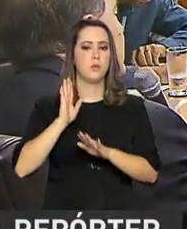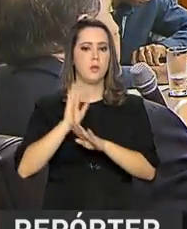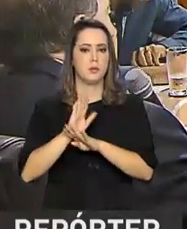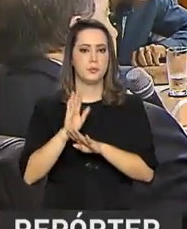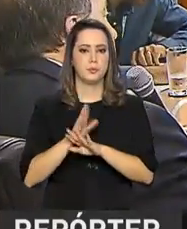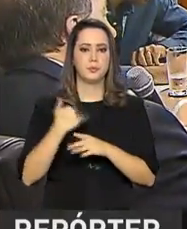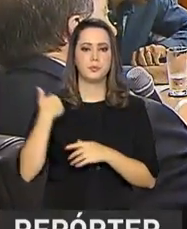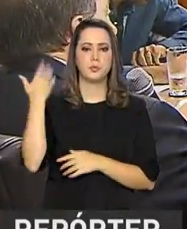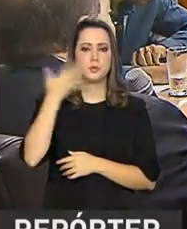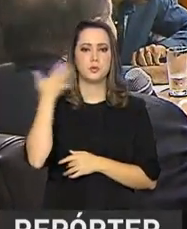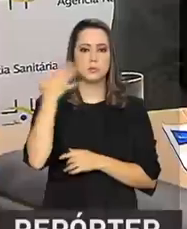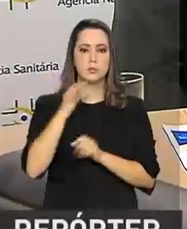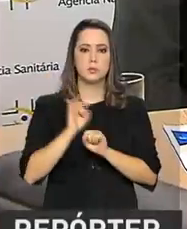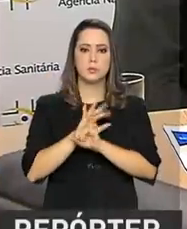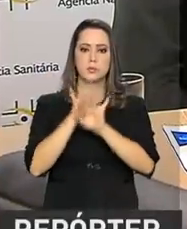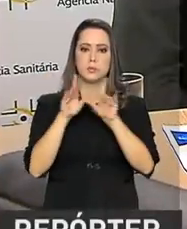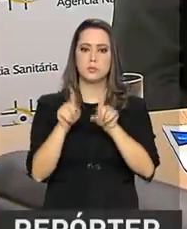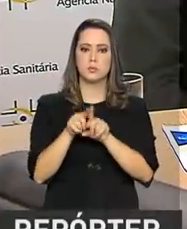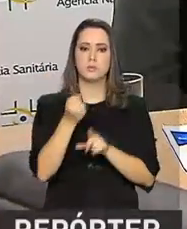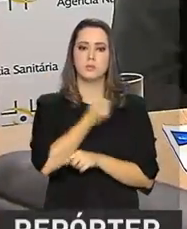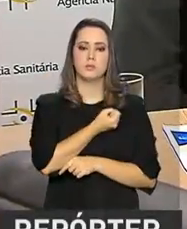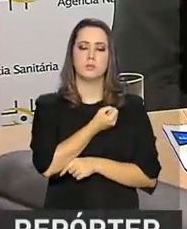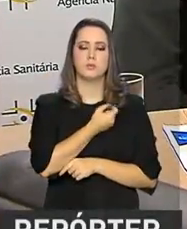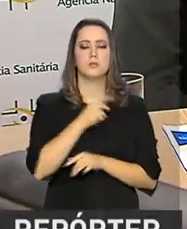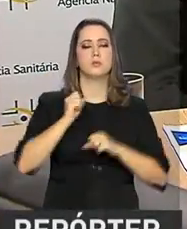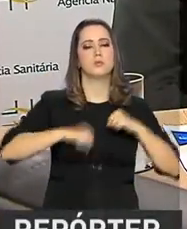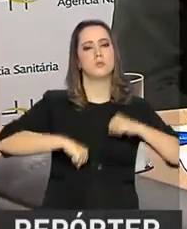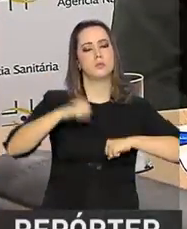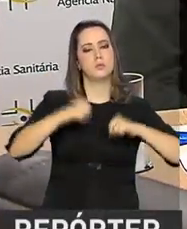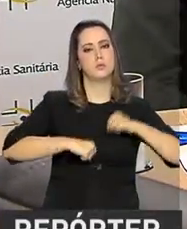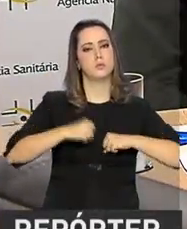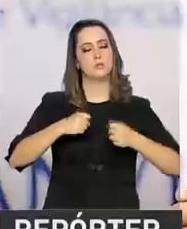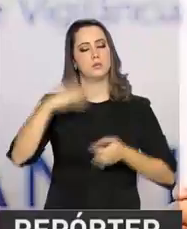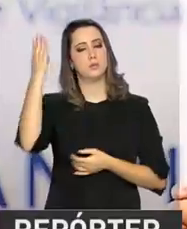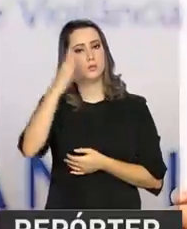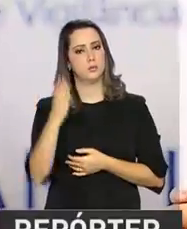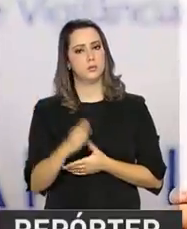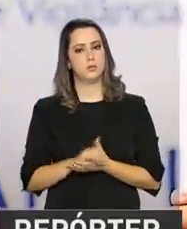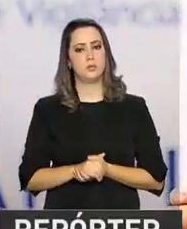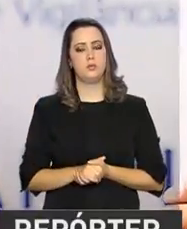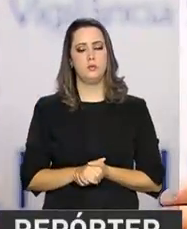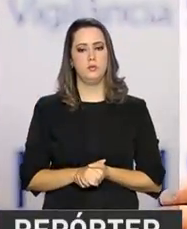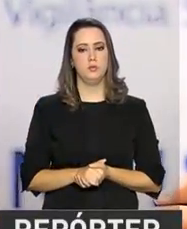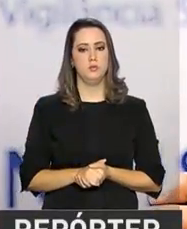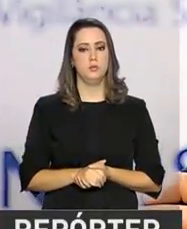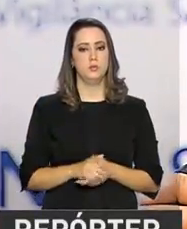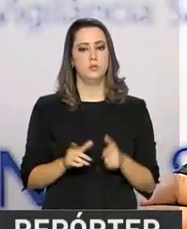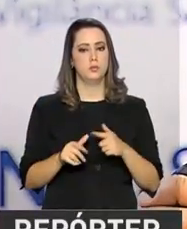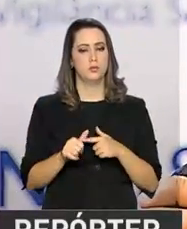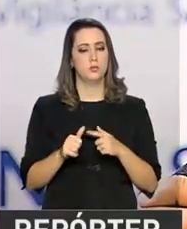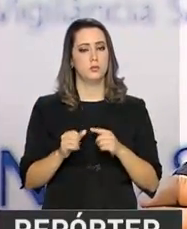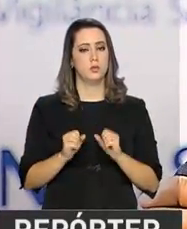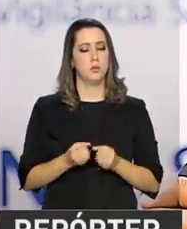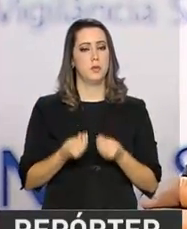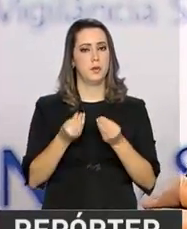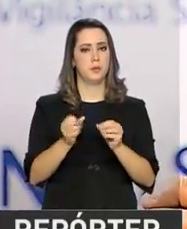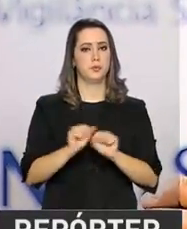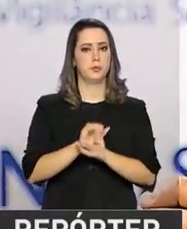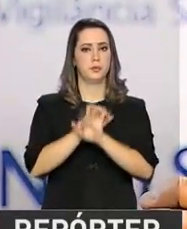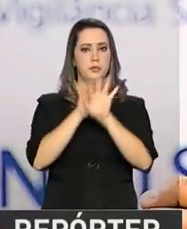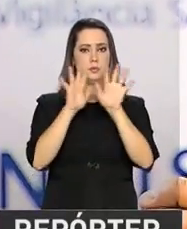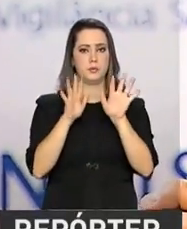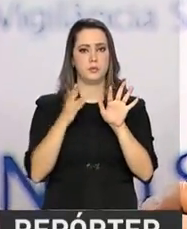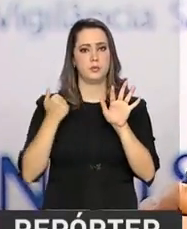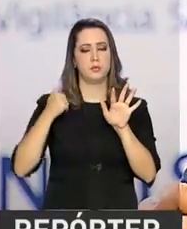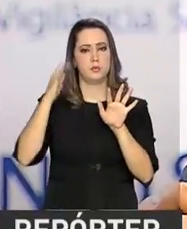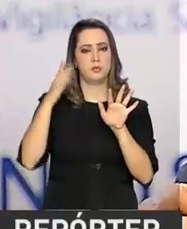para dar maior transparência aos dados da indústria farmacêutica no país esse tipo de dado o primeiro da transparência ele talvez